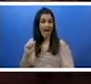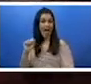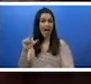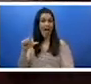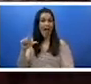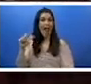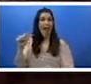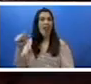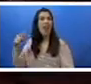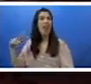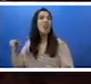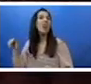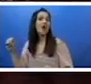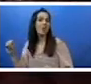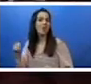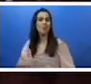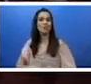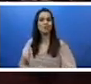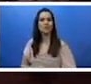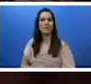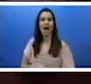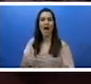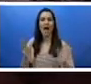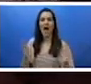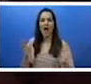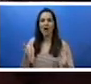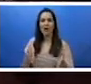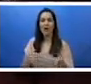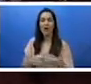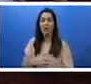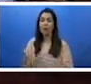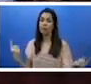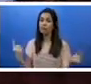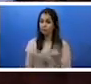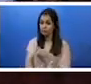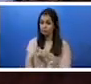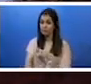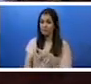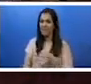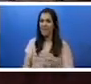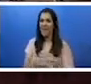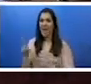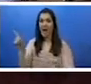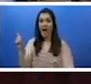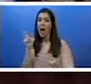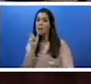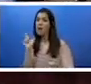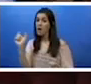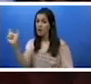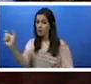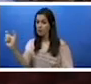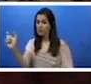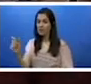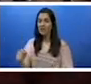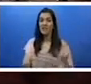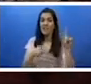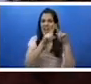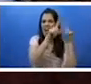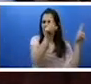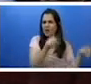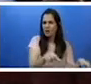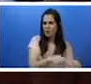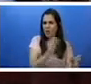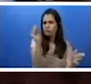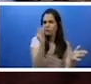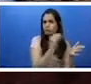Então, esse daqui foi muito fácil. E agora, nós vamos inverter. Aqui estão as palavras e aqui nós vamos pôr